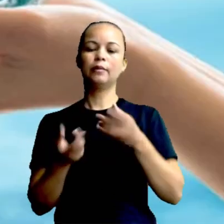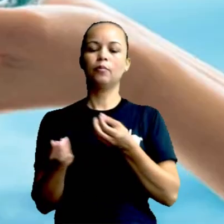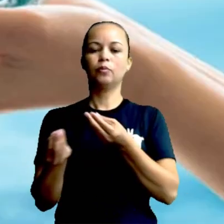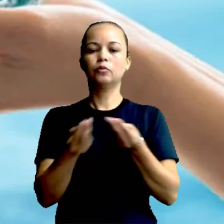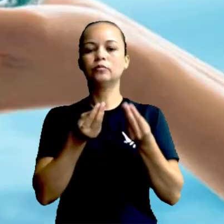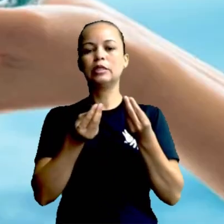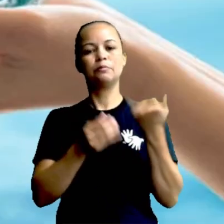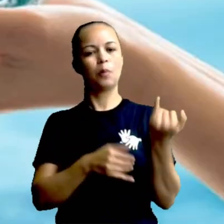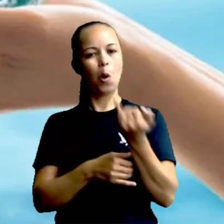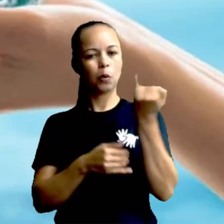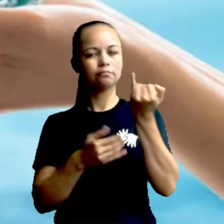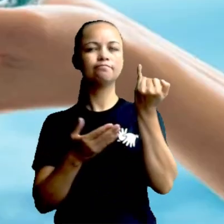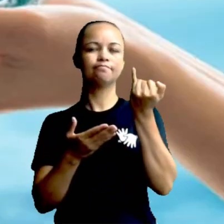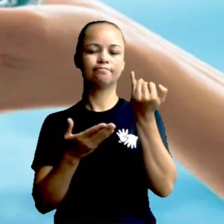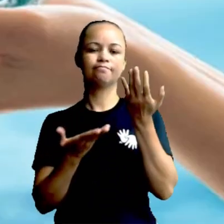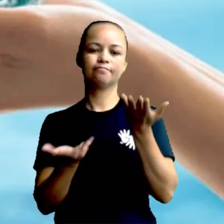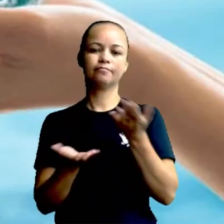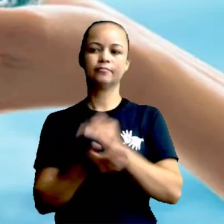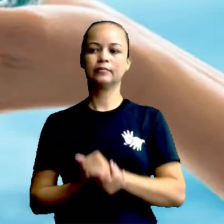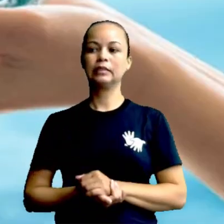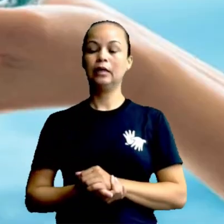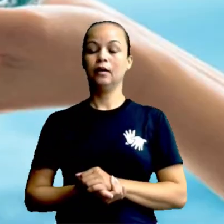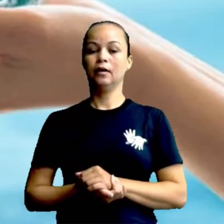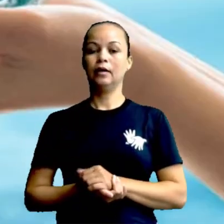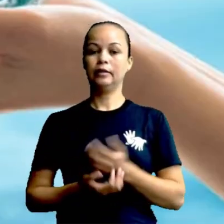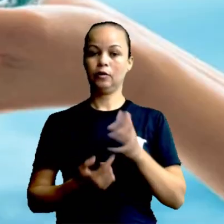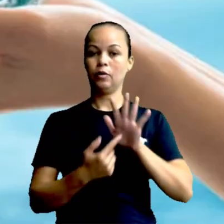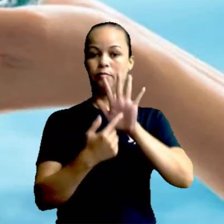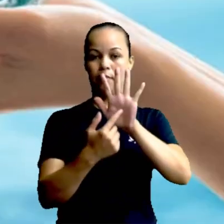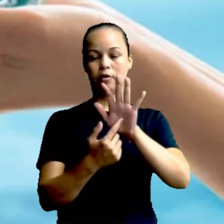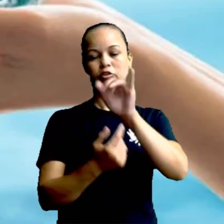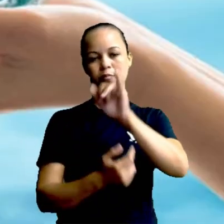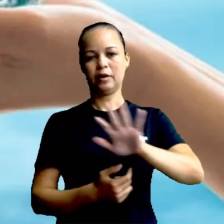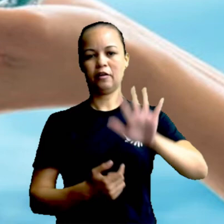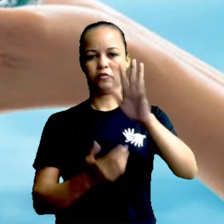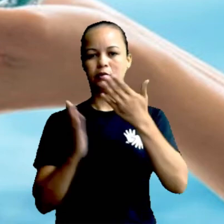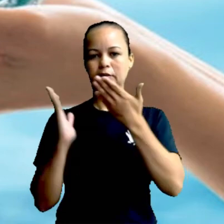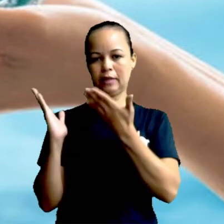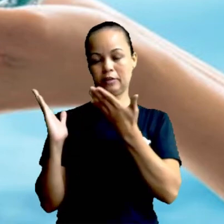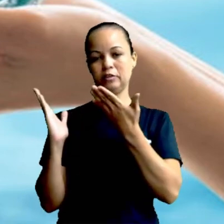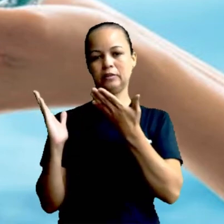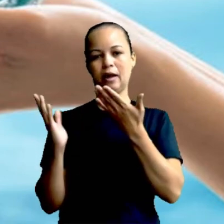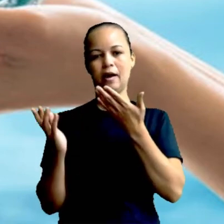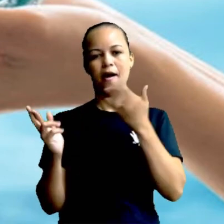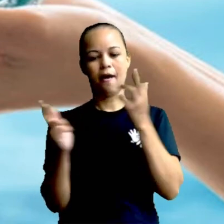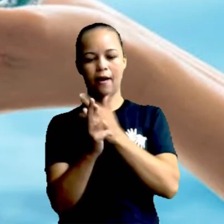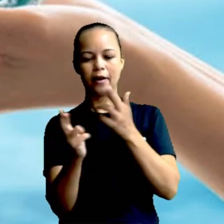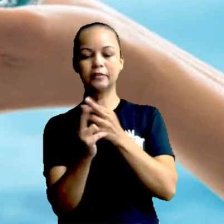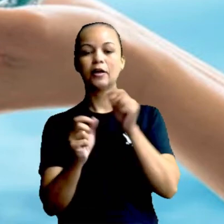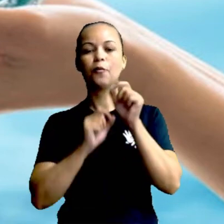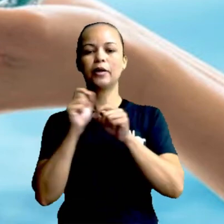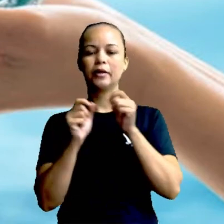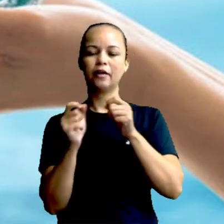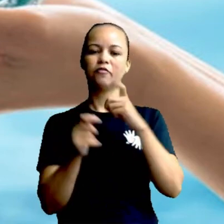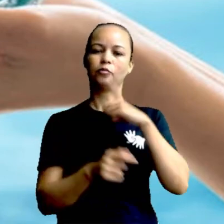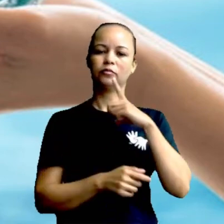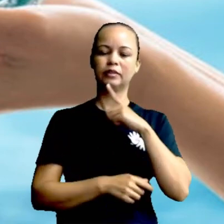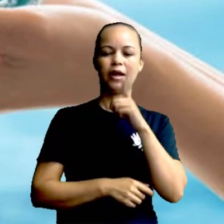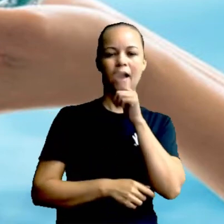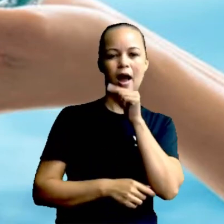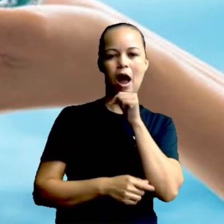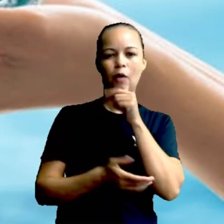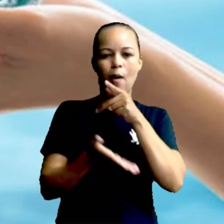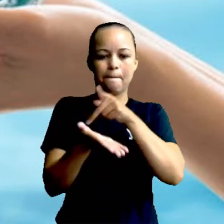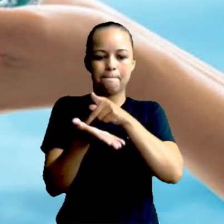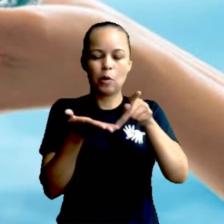E aí, para finalizar, eu trouxe essa imagem para vocês, né, gente? Que está correlacionada, né? A gente só vai ter uma água aí pura,